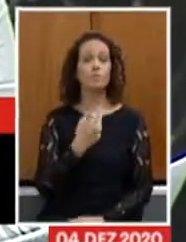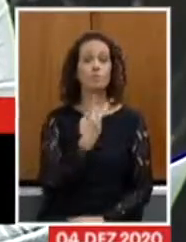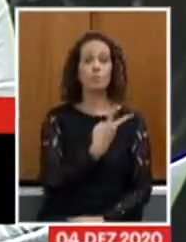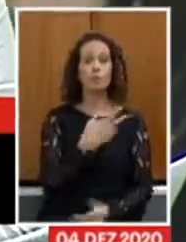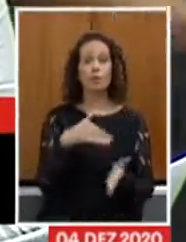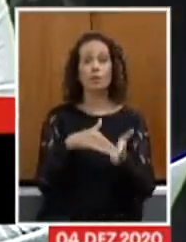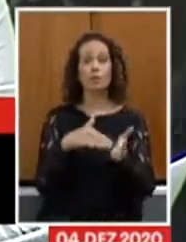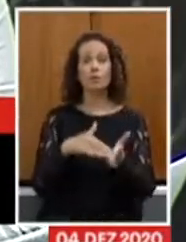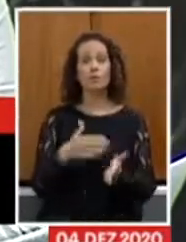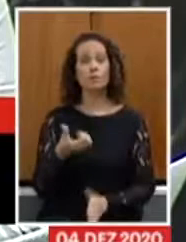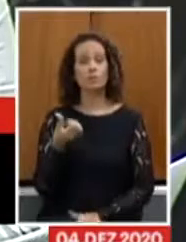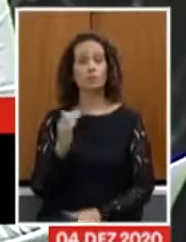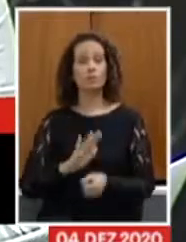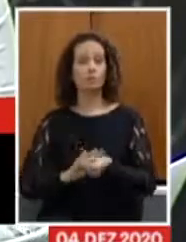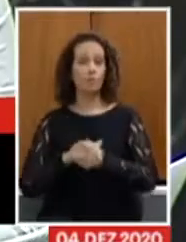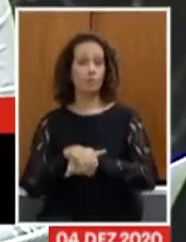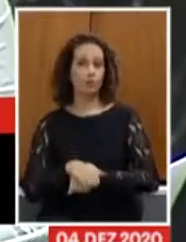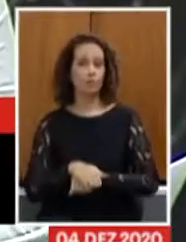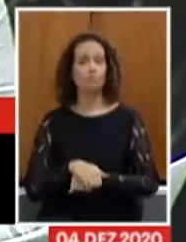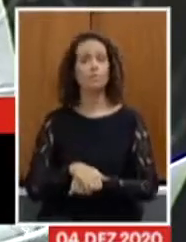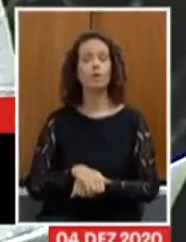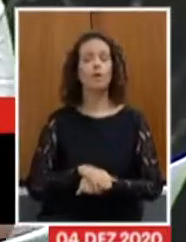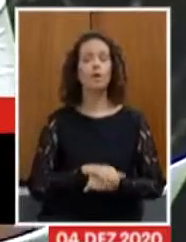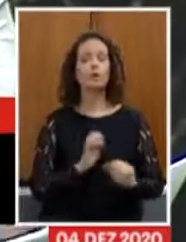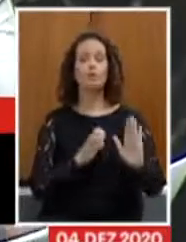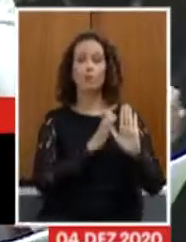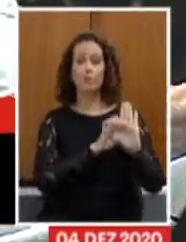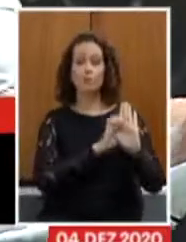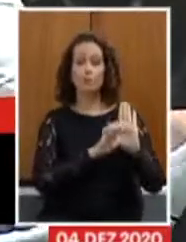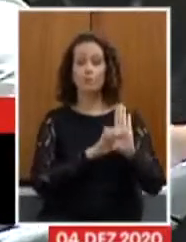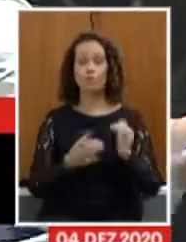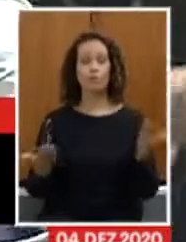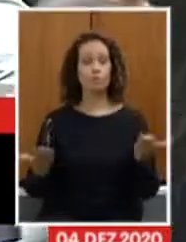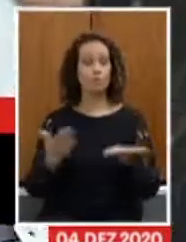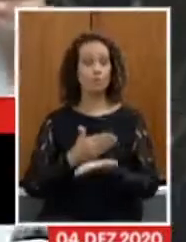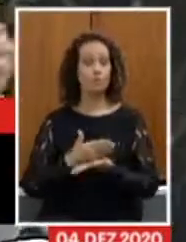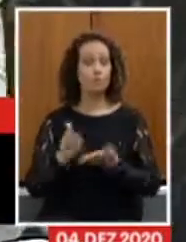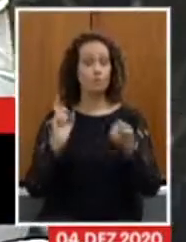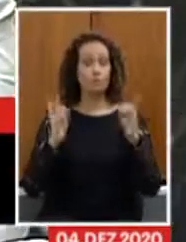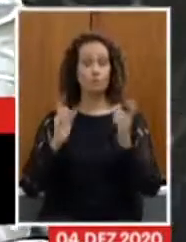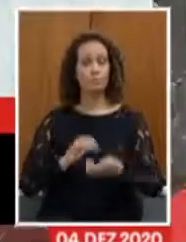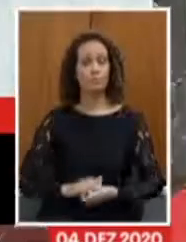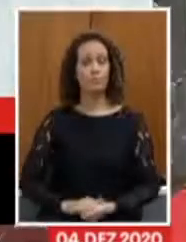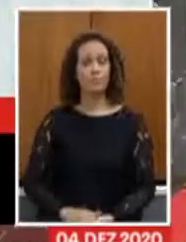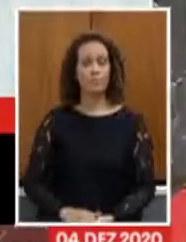horas, nos termos dos editais de convocação. Levanta-se a reunião.